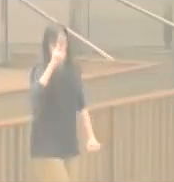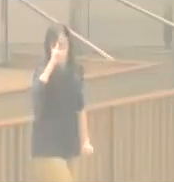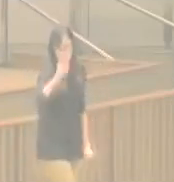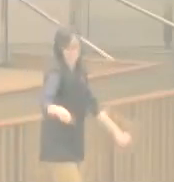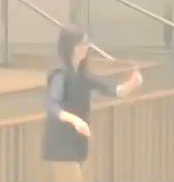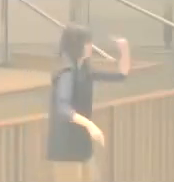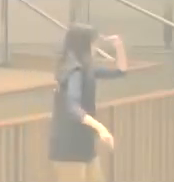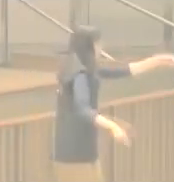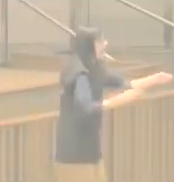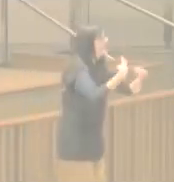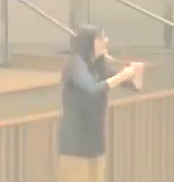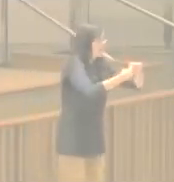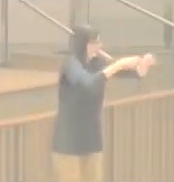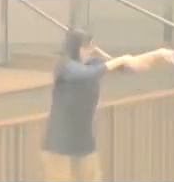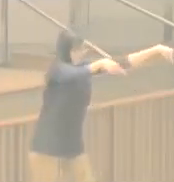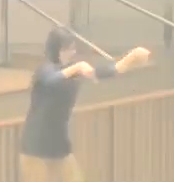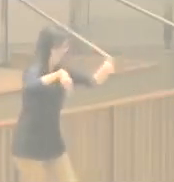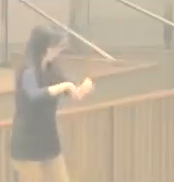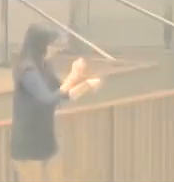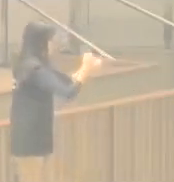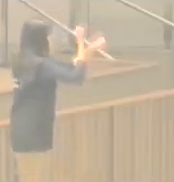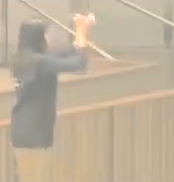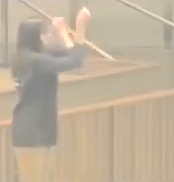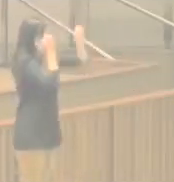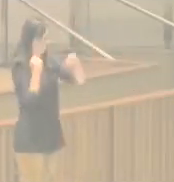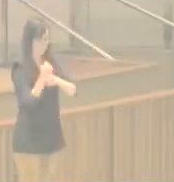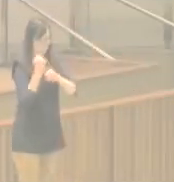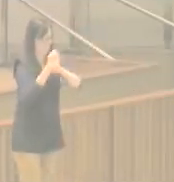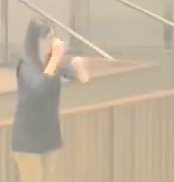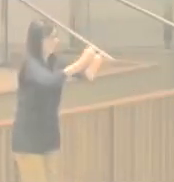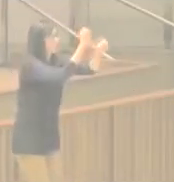sua cidade e o seu reino.